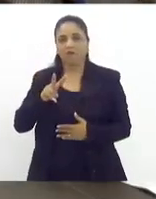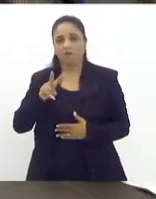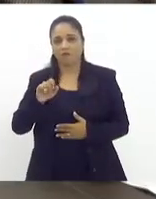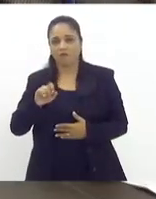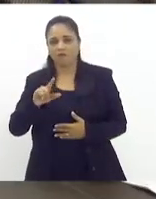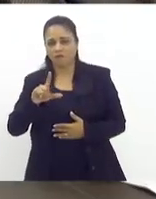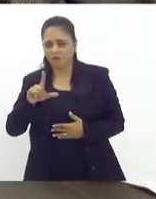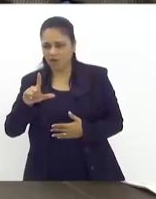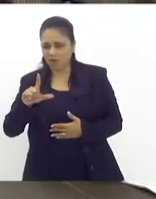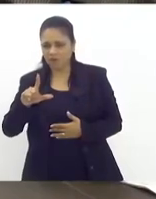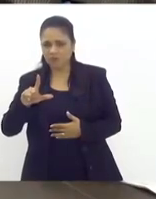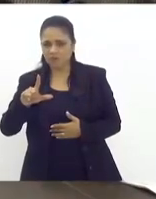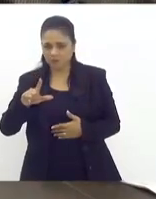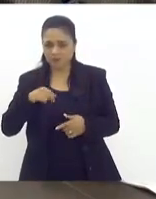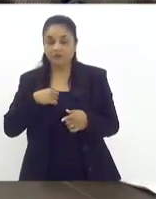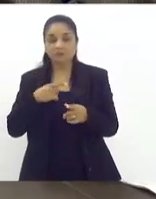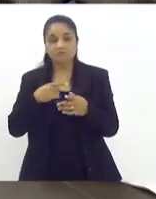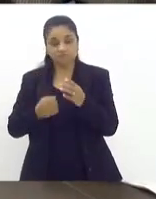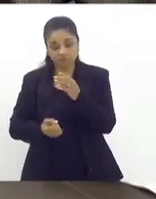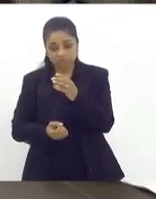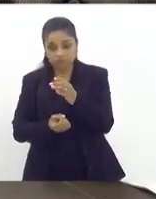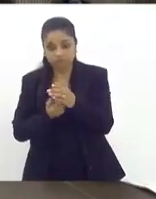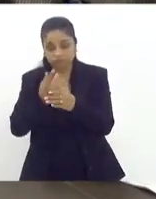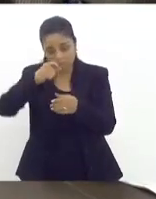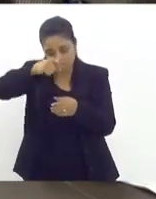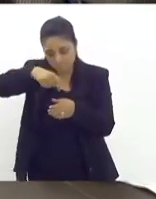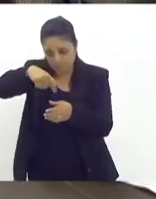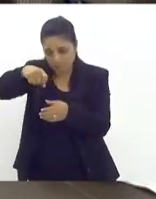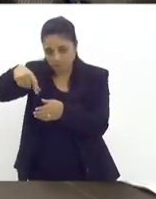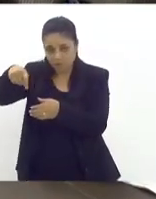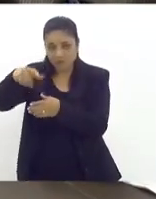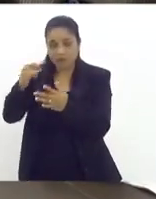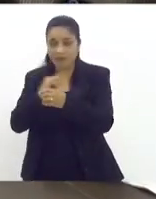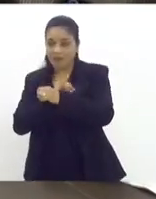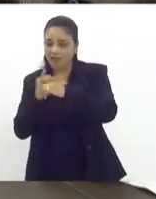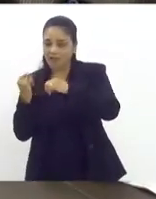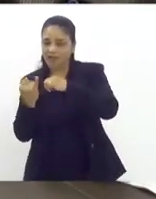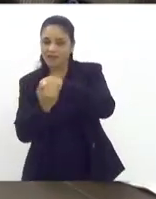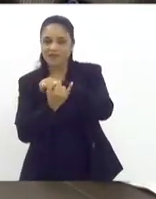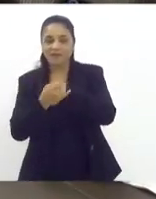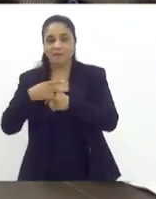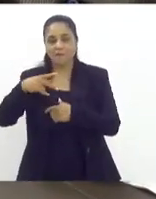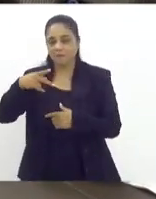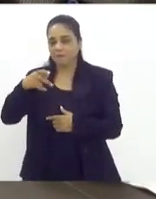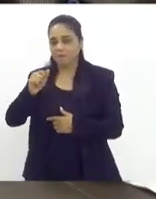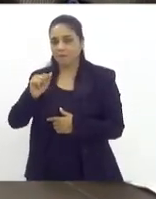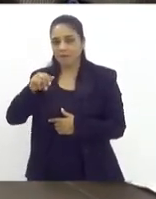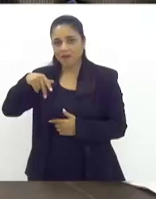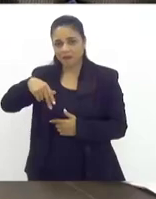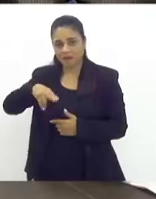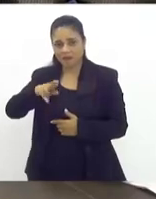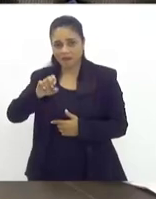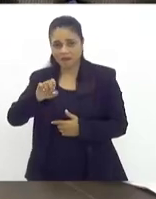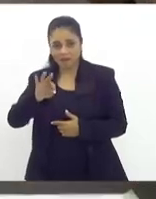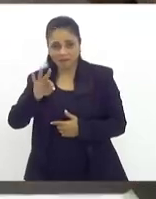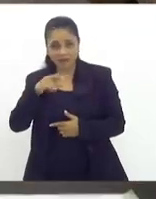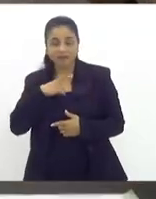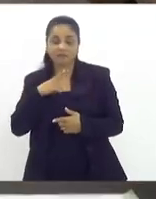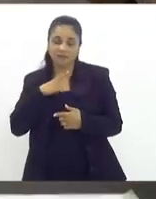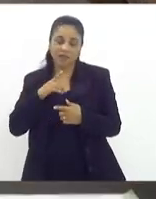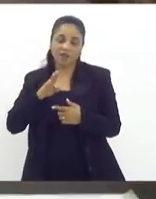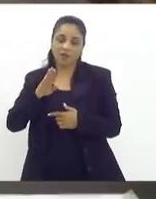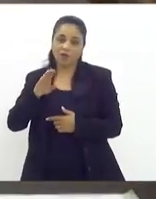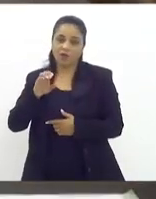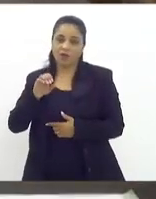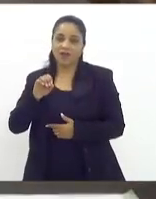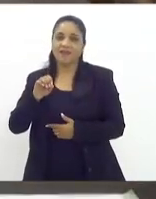6 baobás na Ilha de Paquetá, onde já existiam. O Baobá tem o mãe d'água, né? Exatamente. Que é o maior baobá que